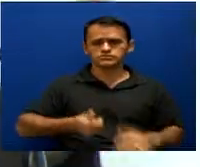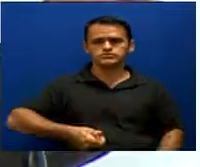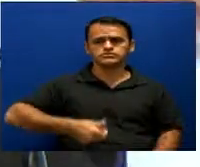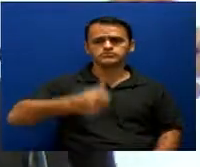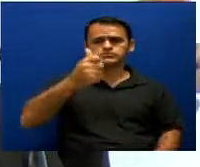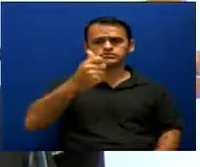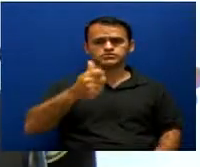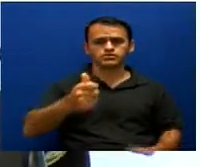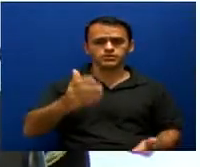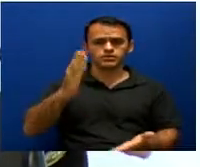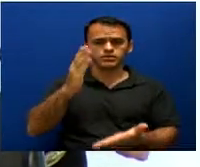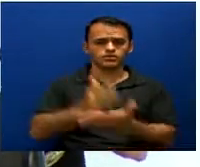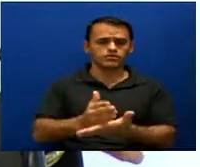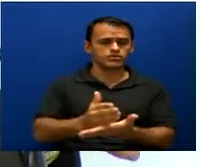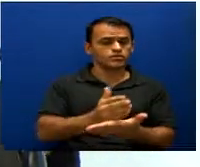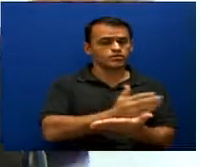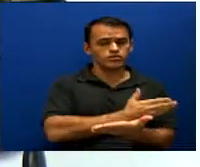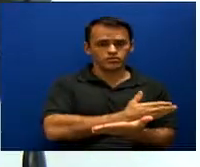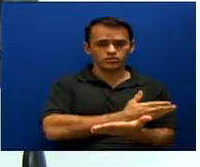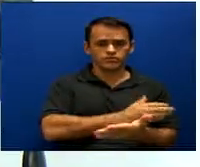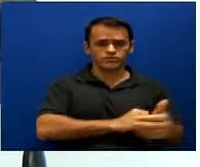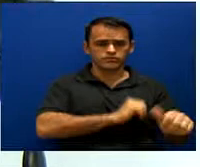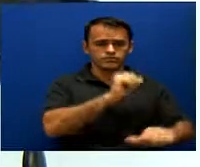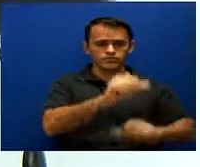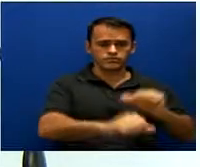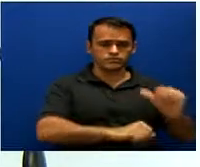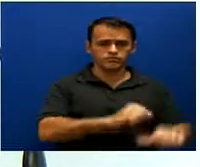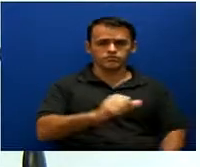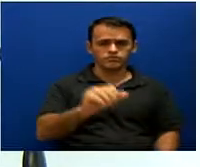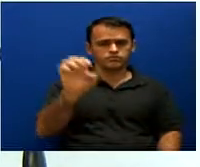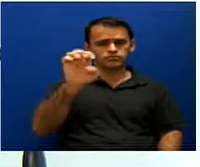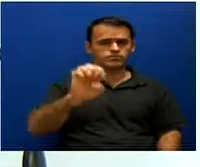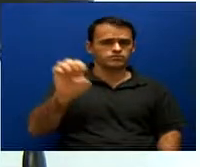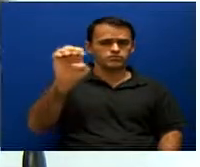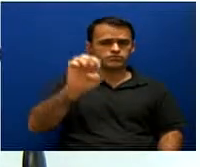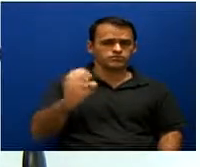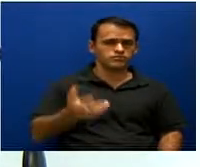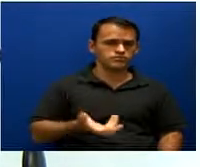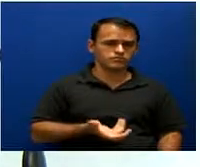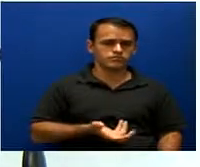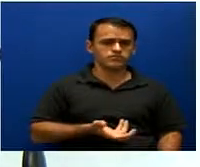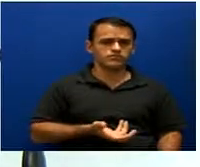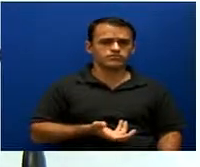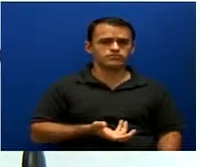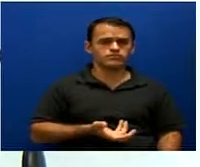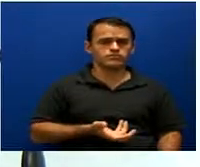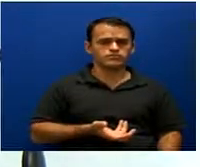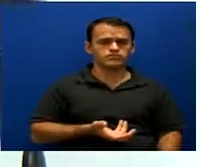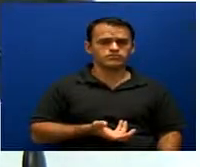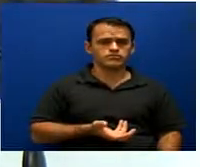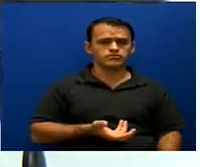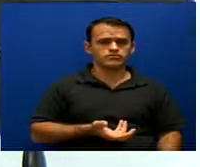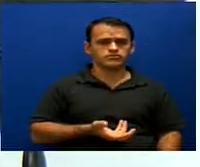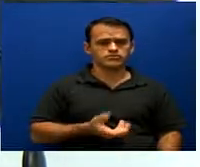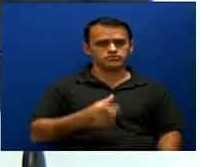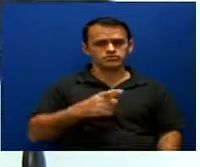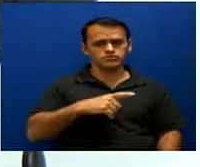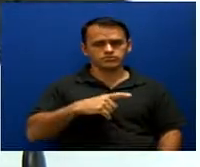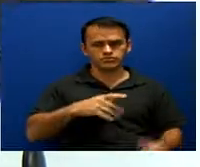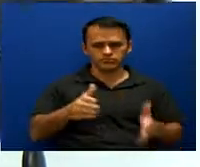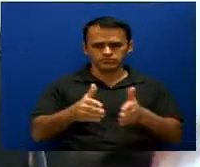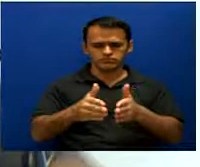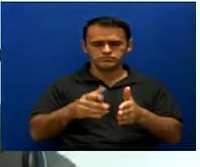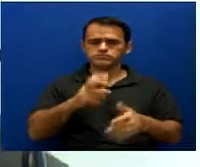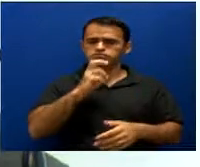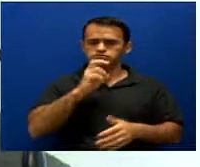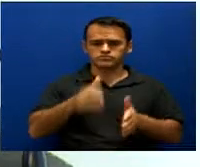um Estado, vereador Hélio. A capital em Sorocaba vai daqui até... a divisa